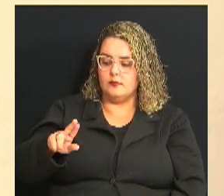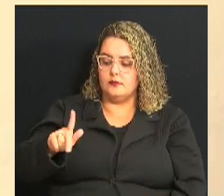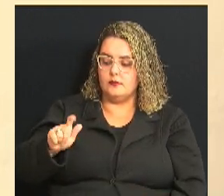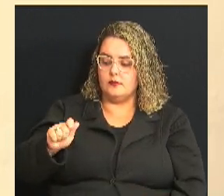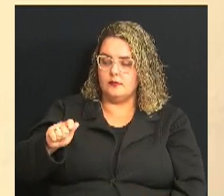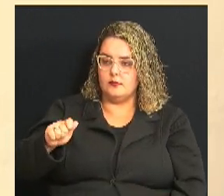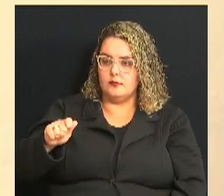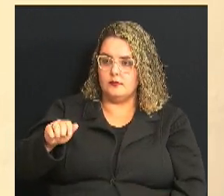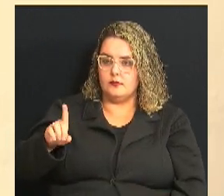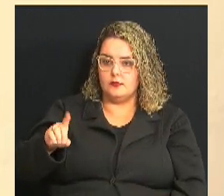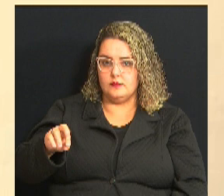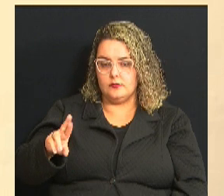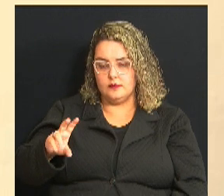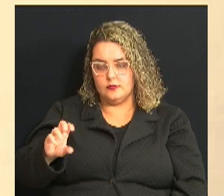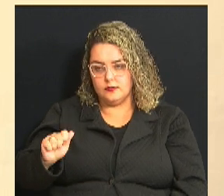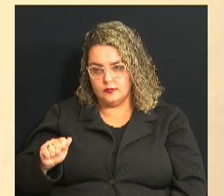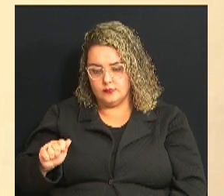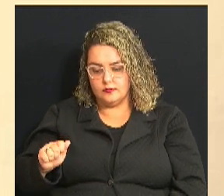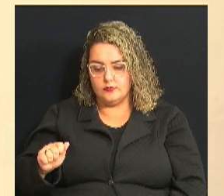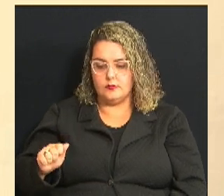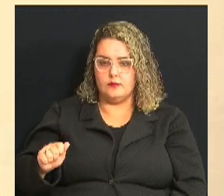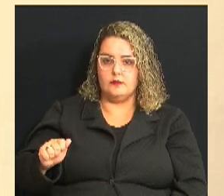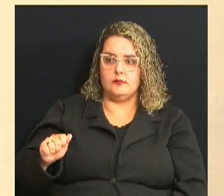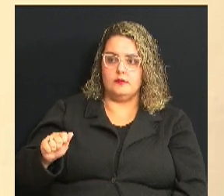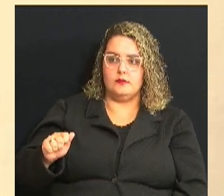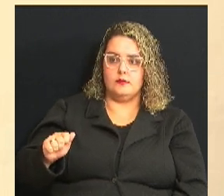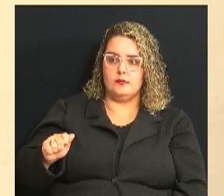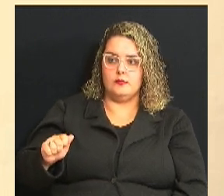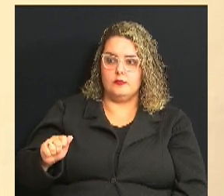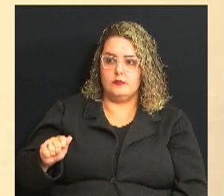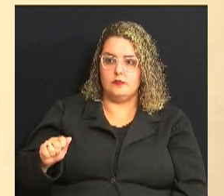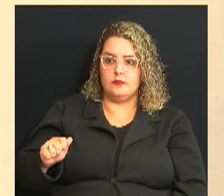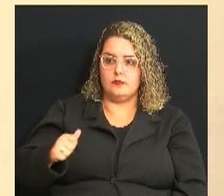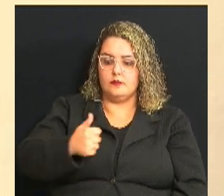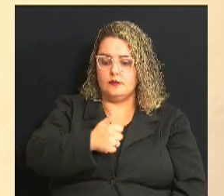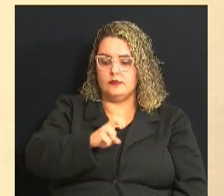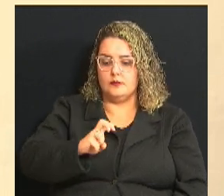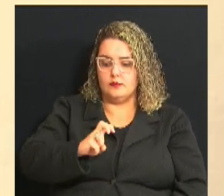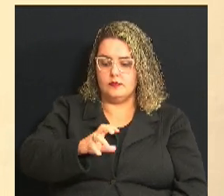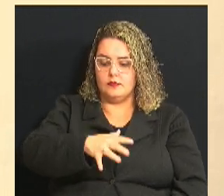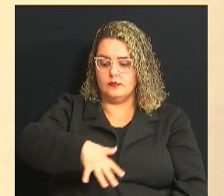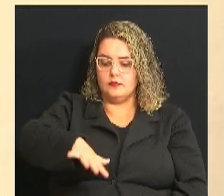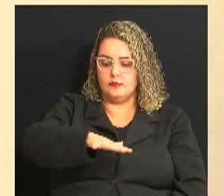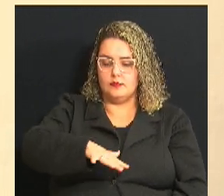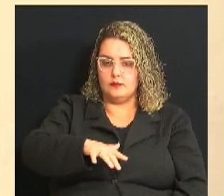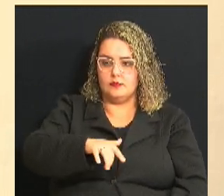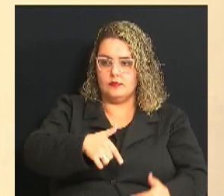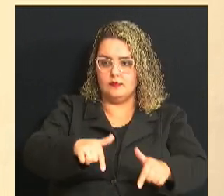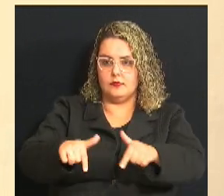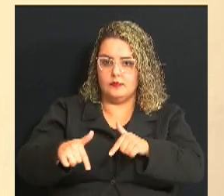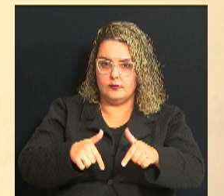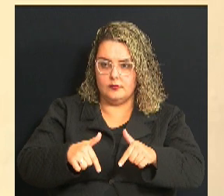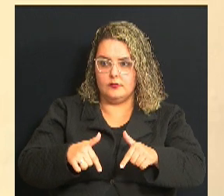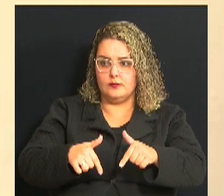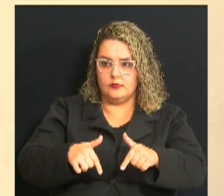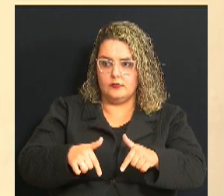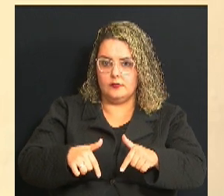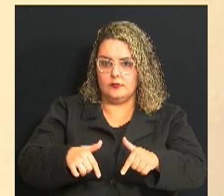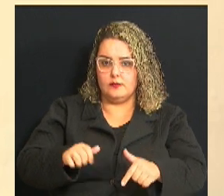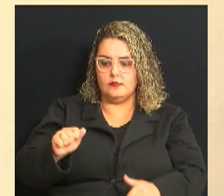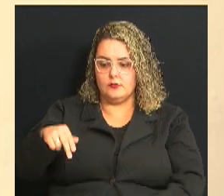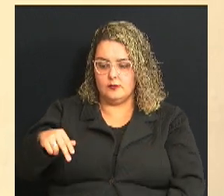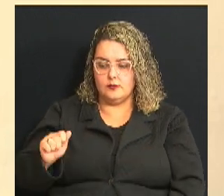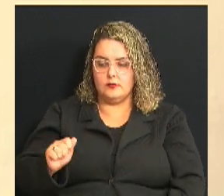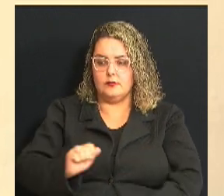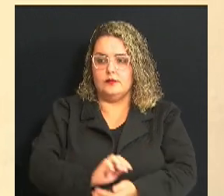Gula, presidente do Tribunal Regional do Trabalho da 15ª Região. Com a palavra